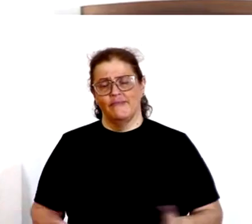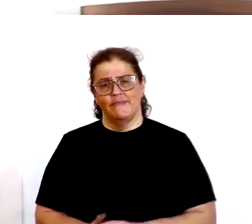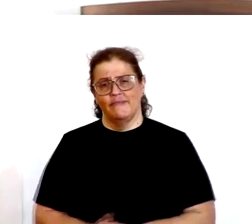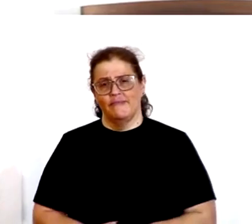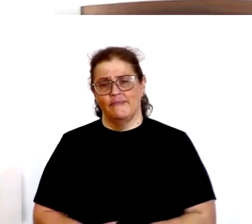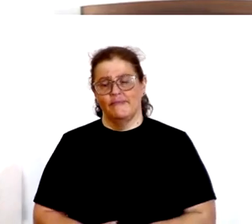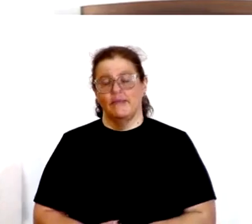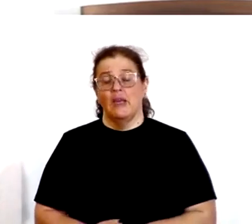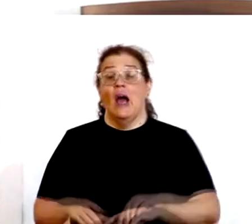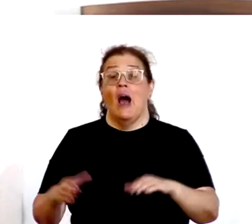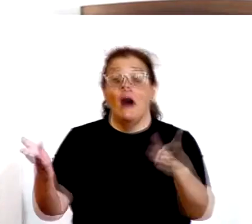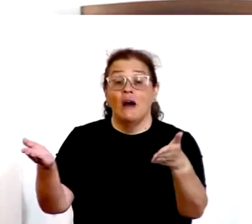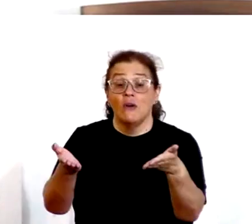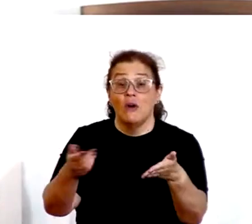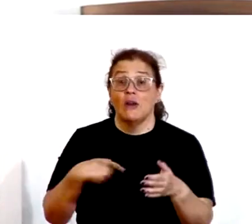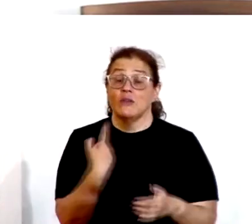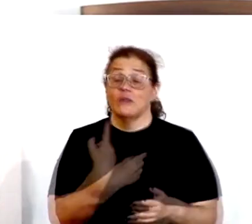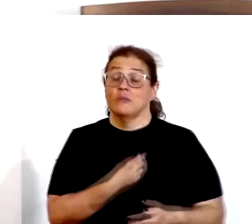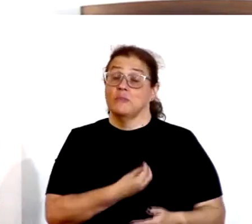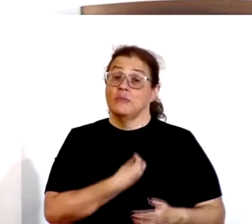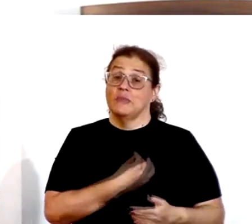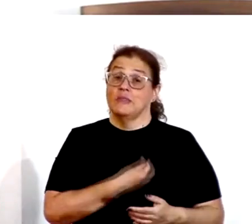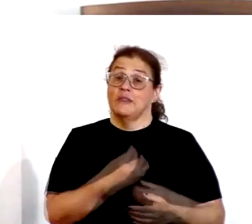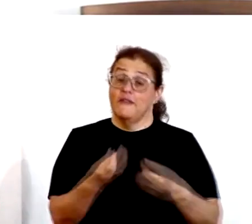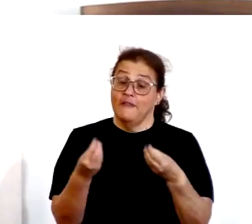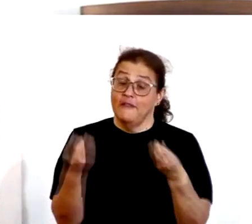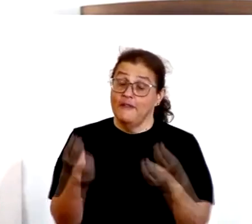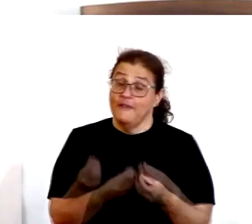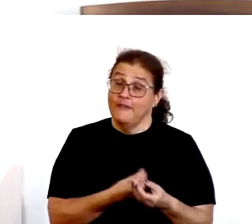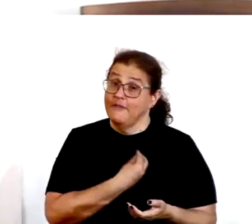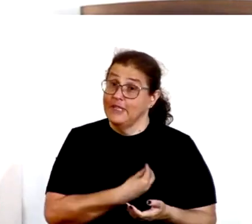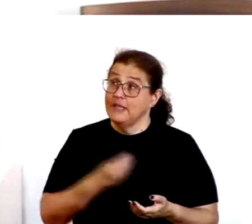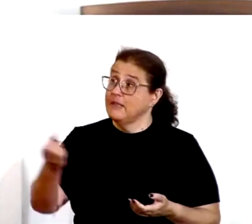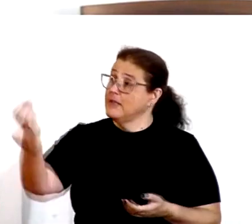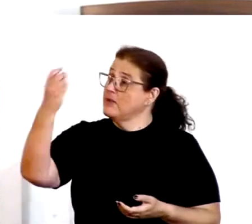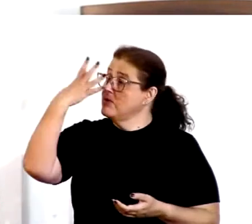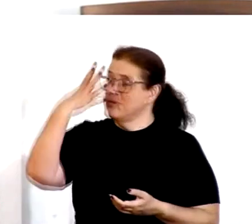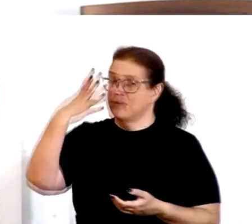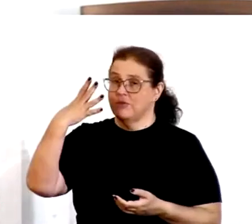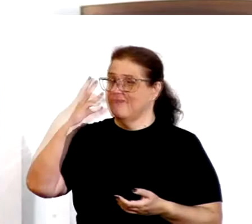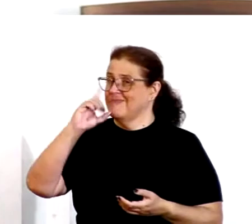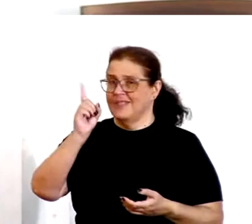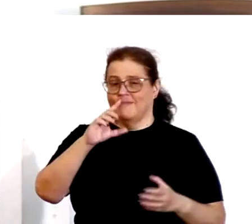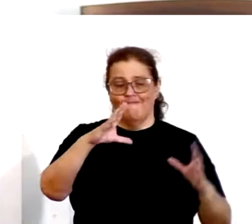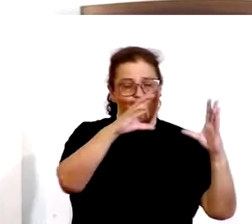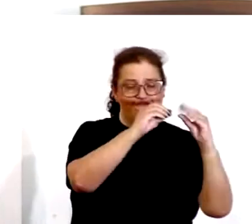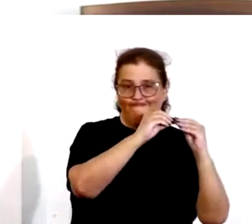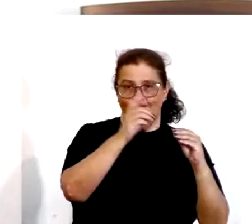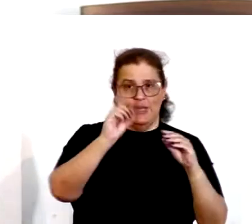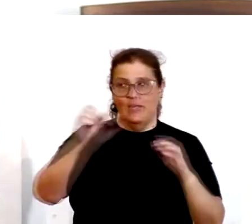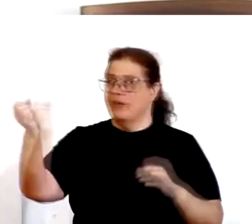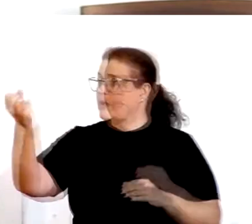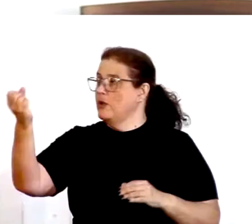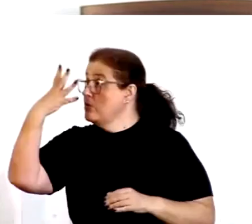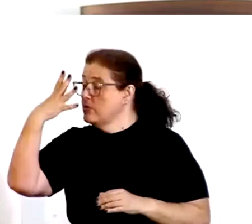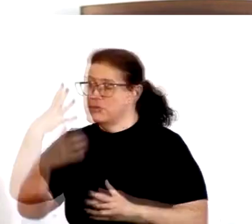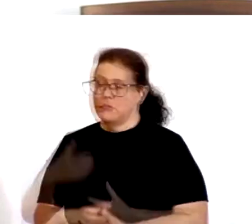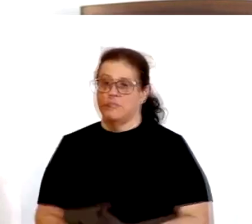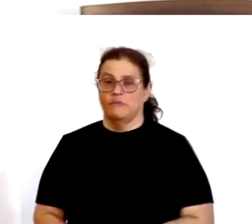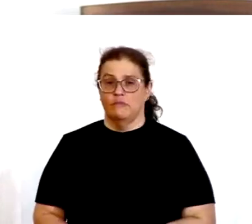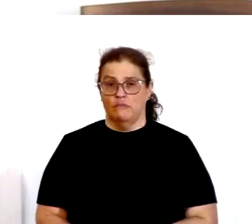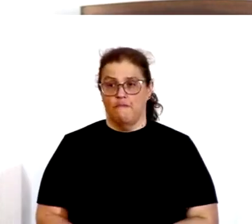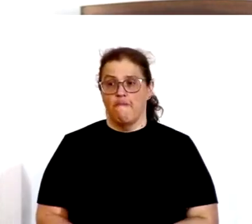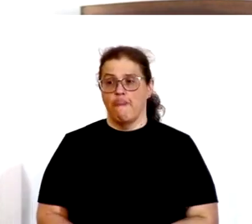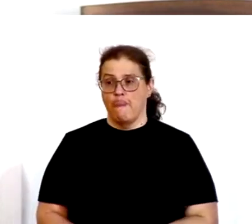precisamos viver na luz, e não mais nas trevas. E ele vai